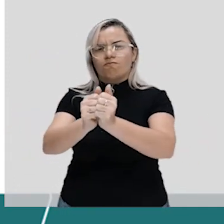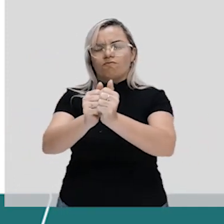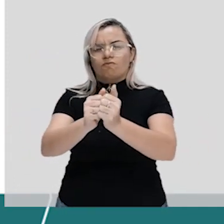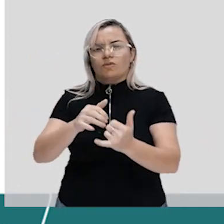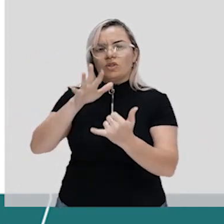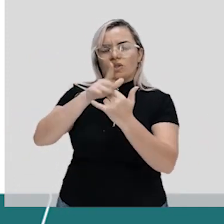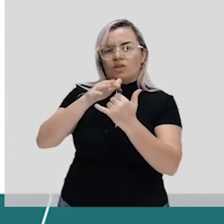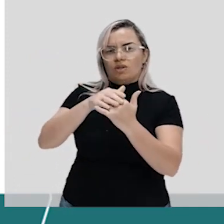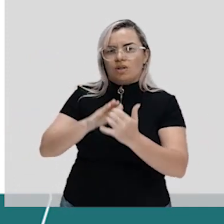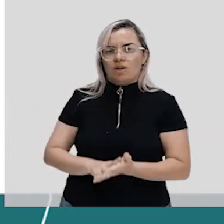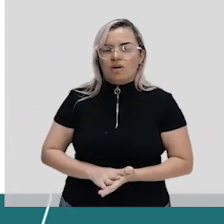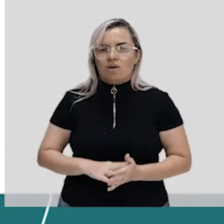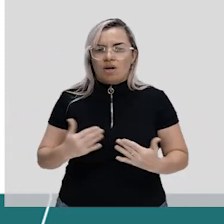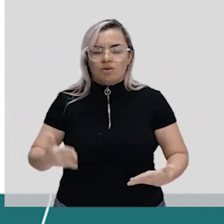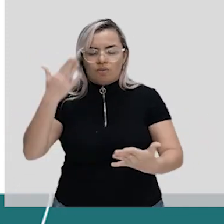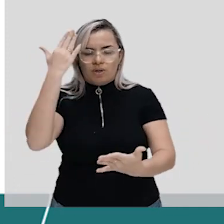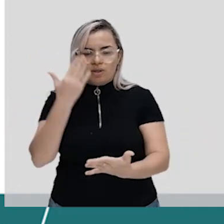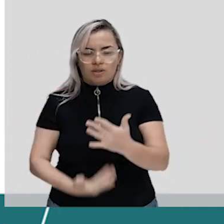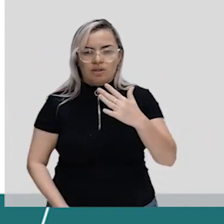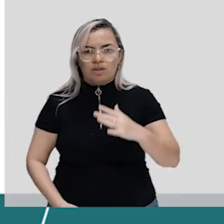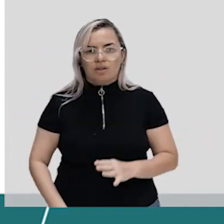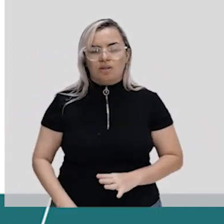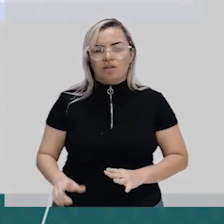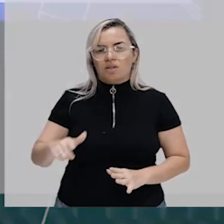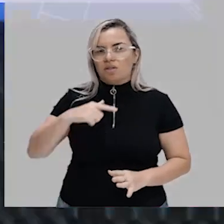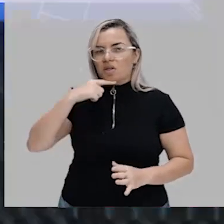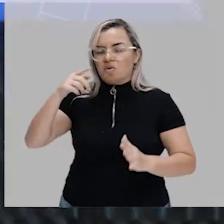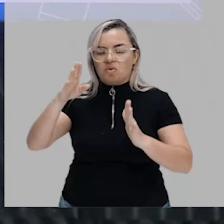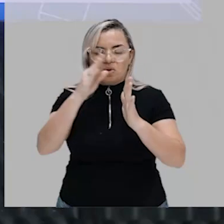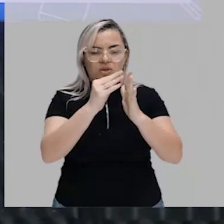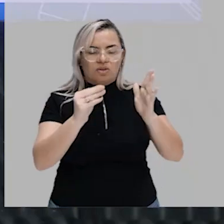nenhum conteúdo. Eu vou ficando por aqui, mas já